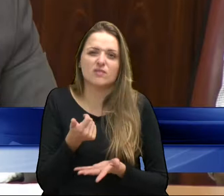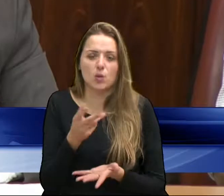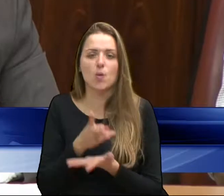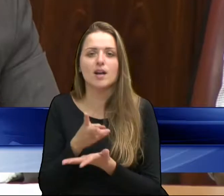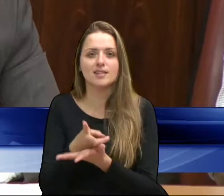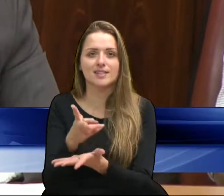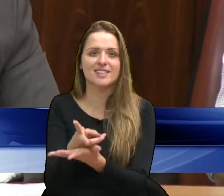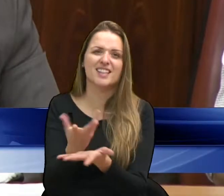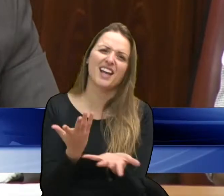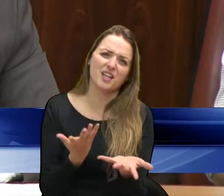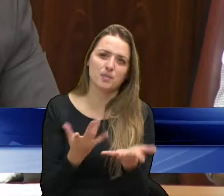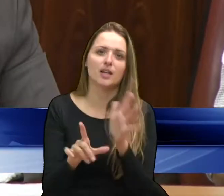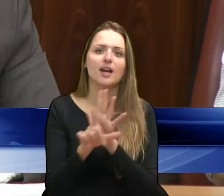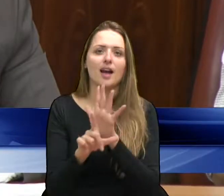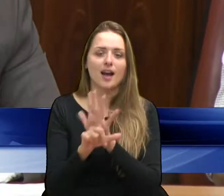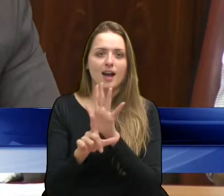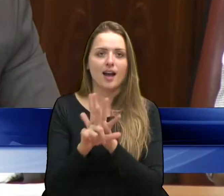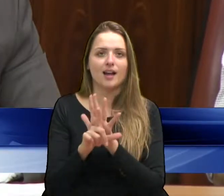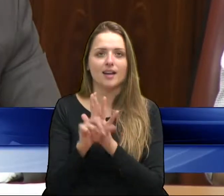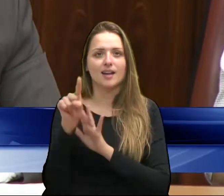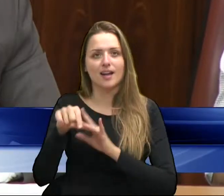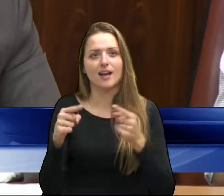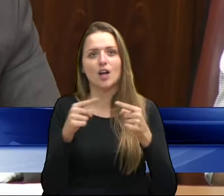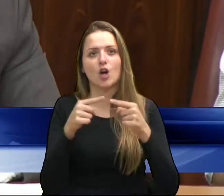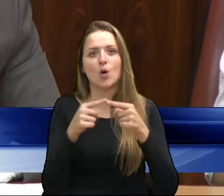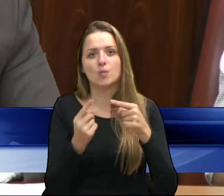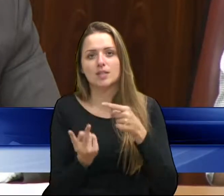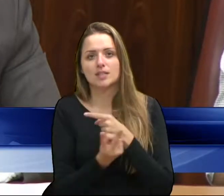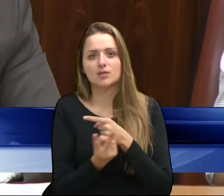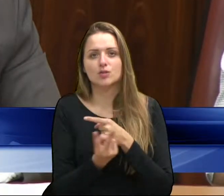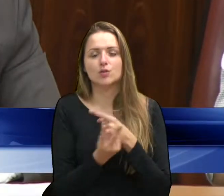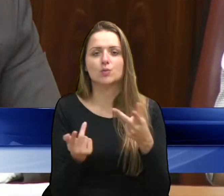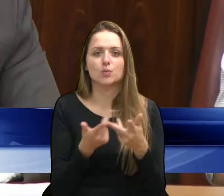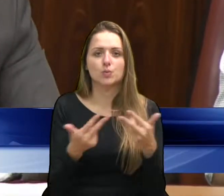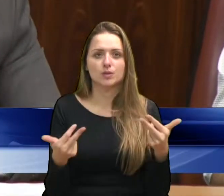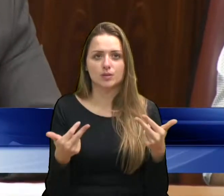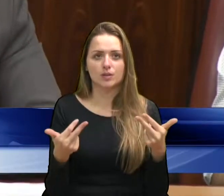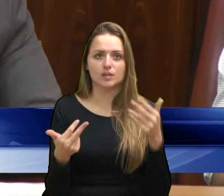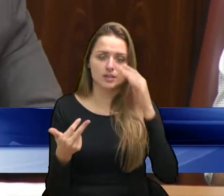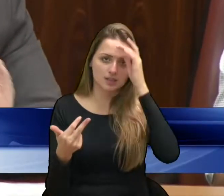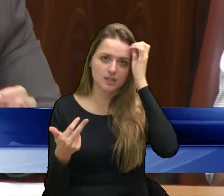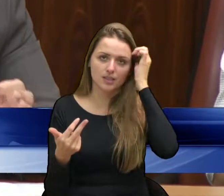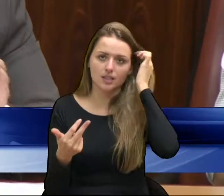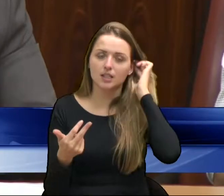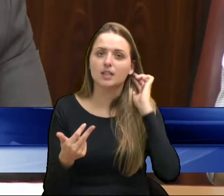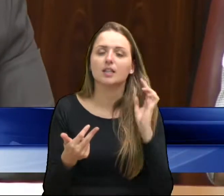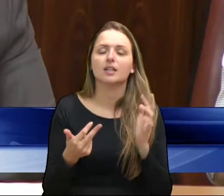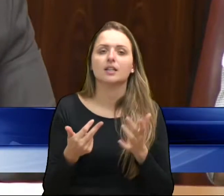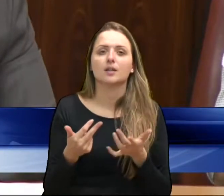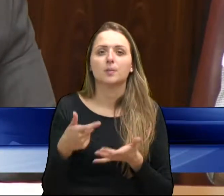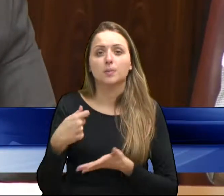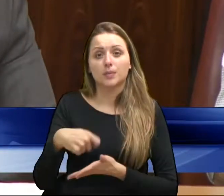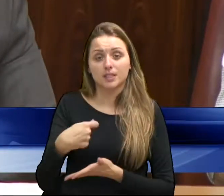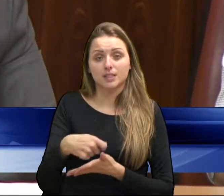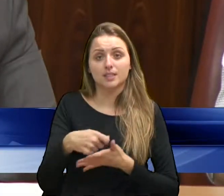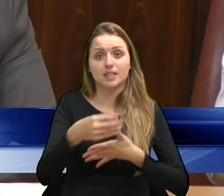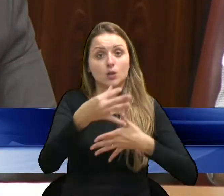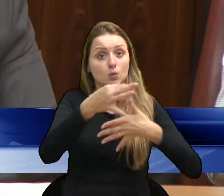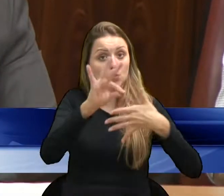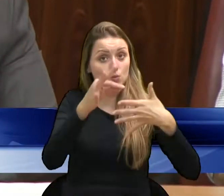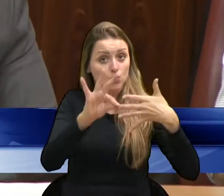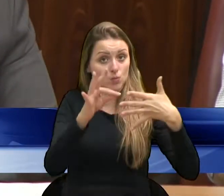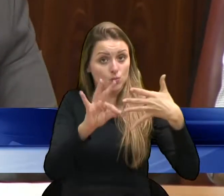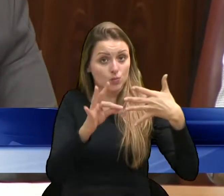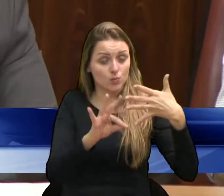salvo engano, a legislação prevê a combinação de 2 fatores, onde nos critérios que têm